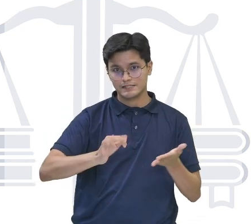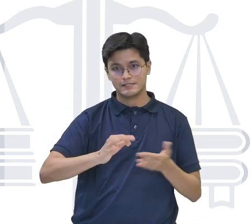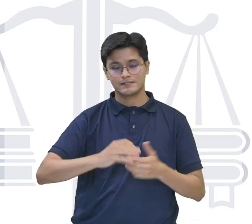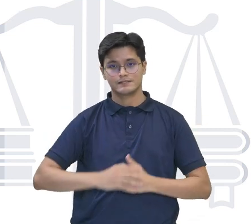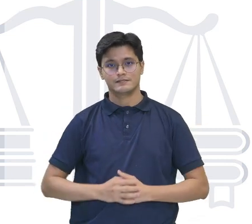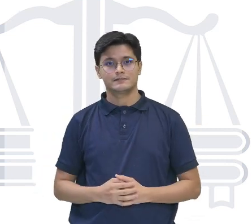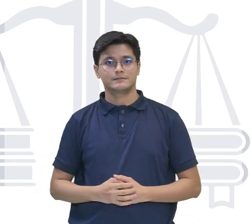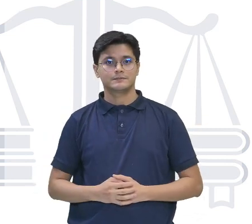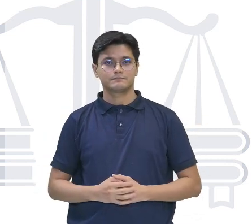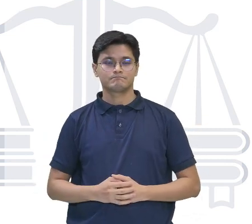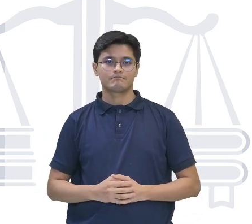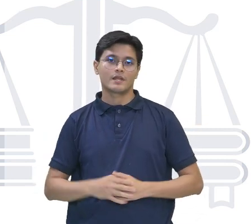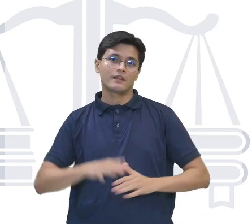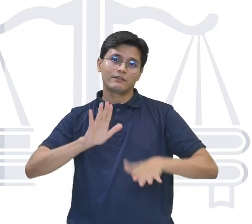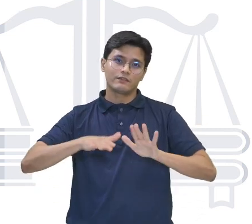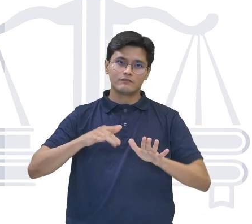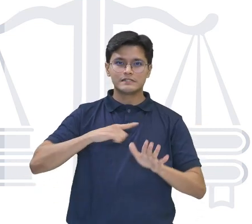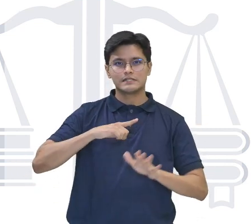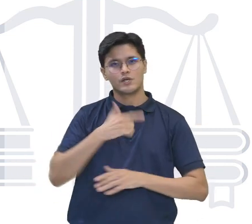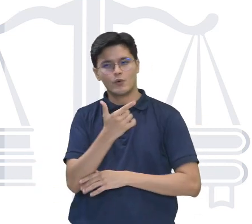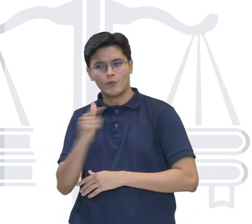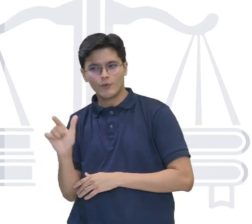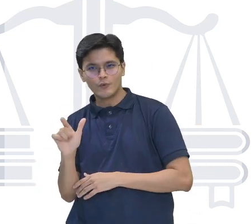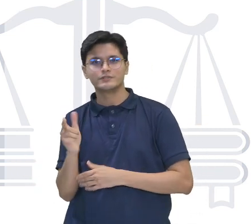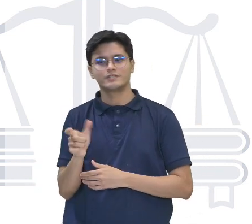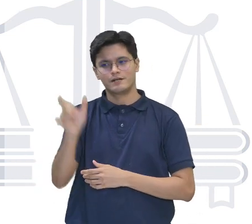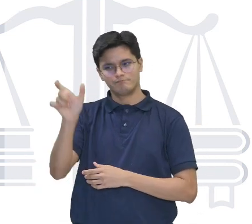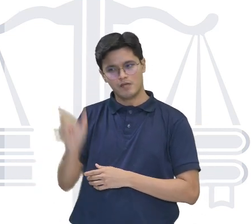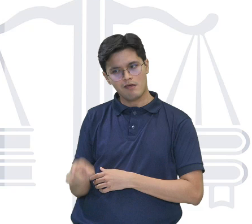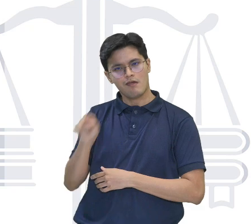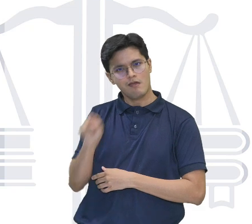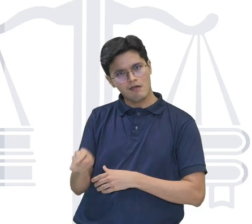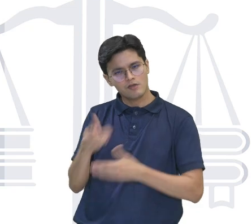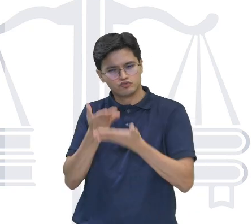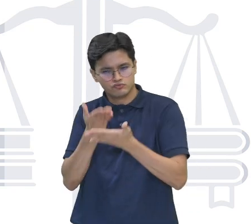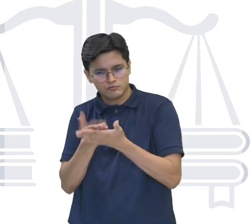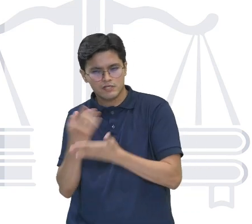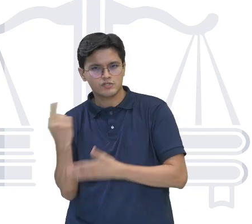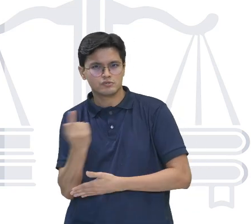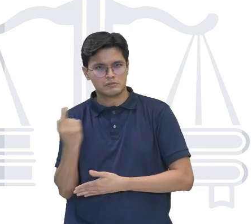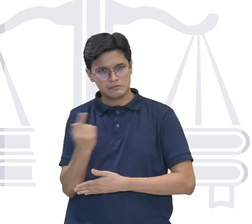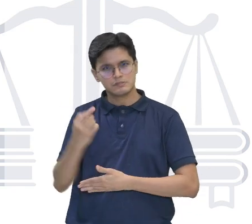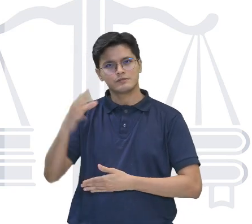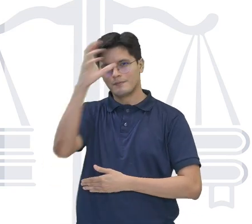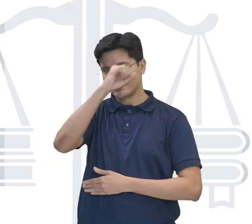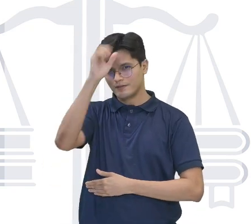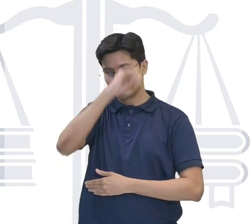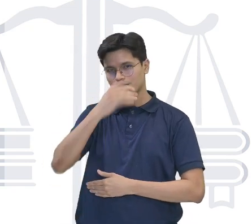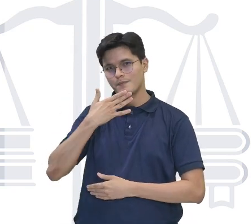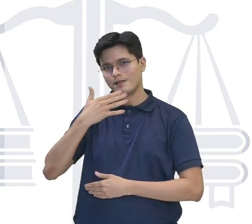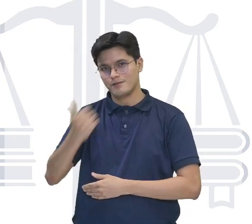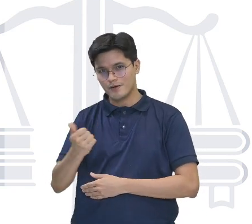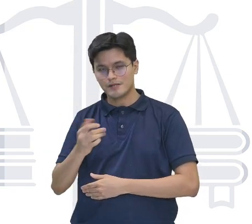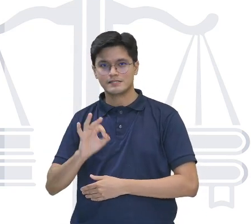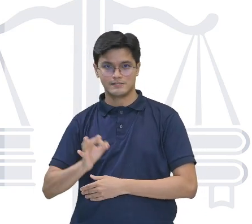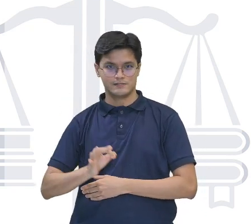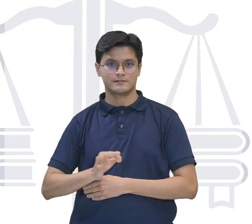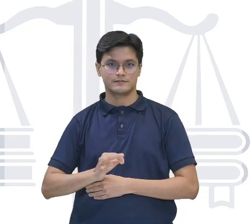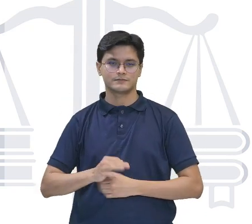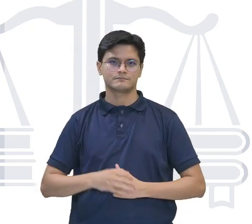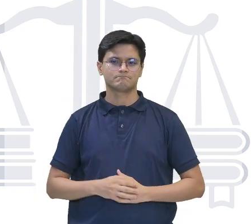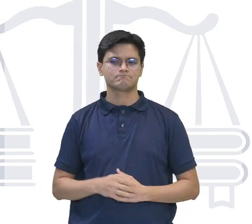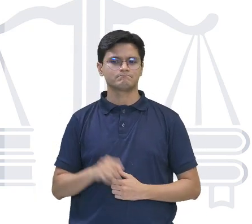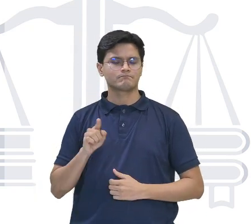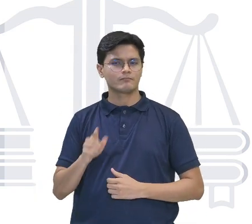melhor sozinho. Ele não está falando de uma tarefa, ele não está falando dele e do colega. Ele está dizendo o quê?